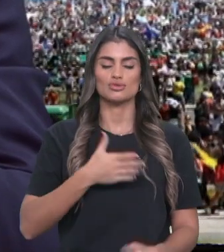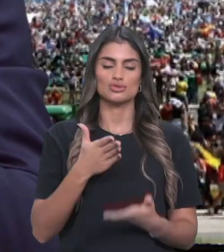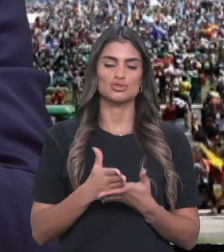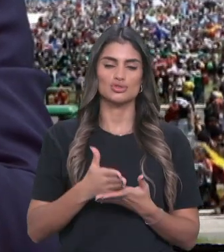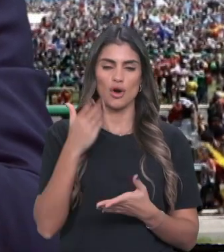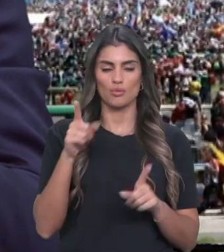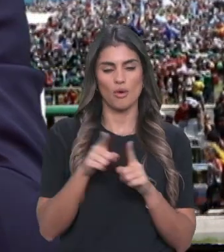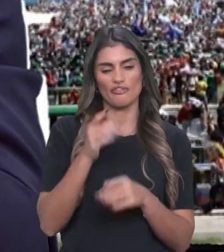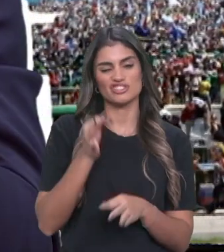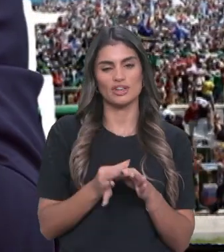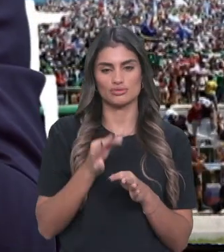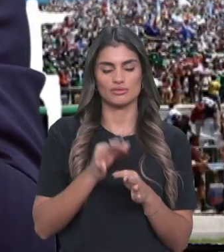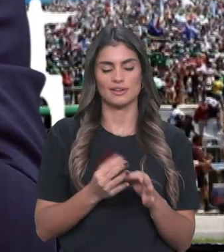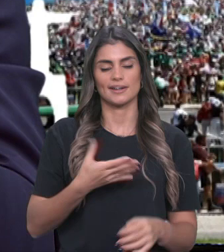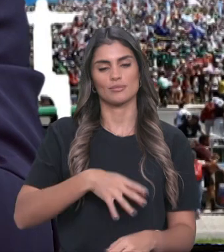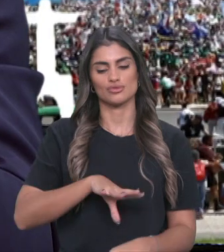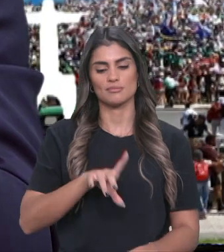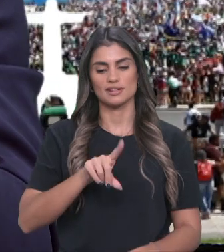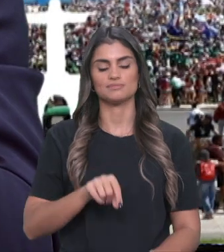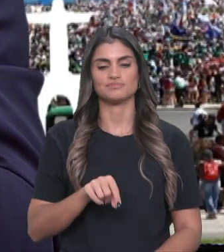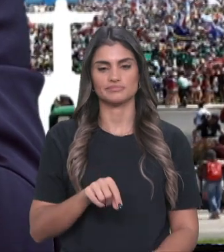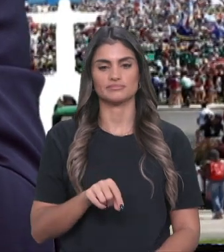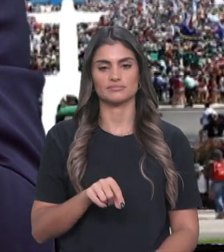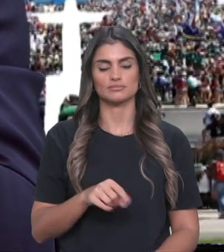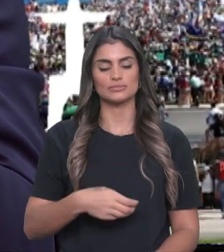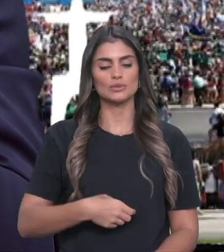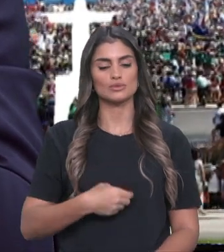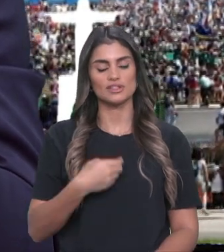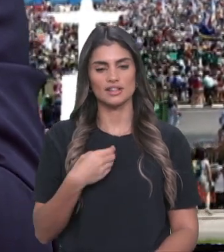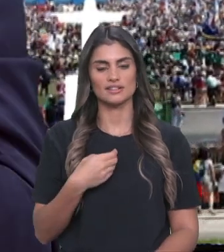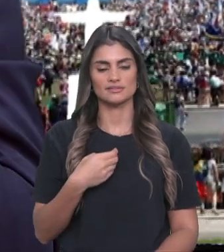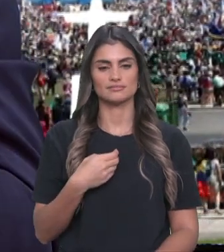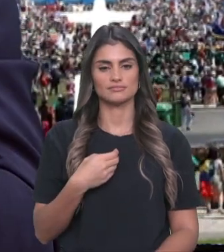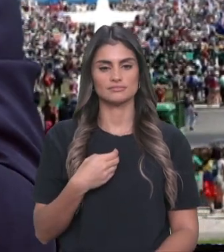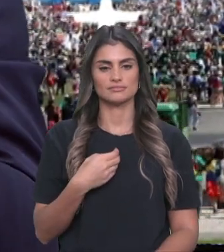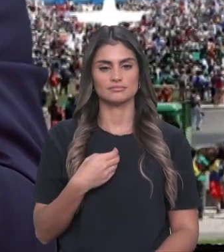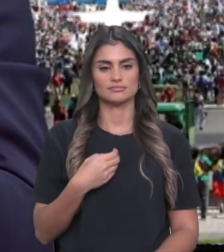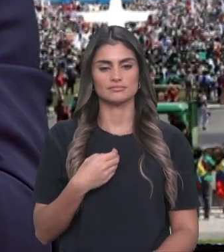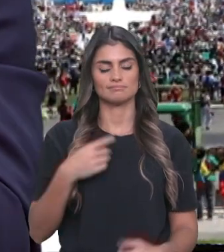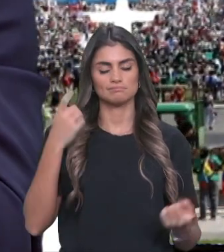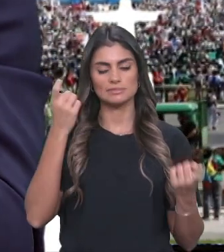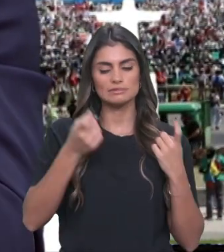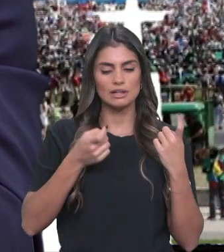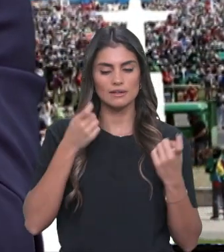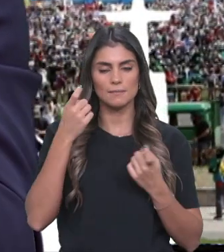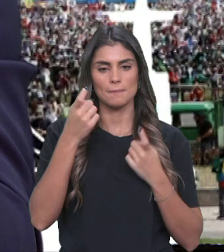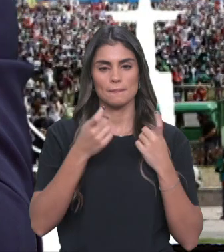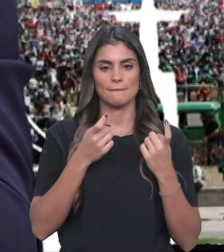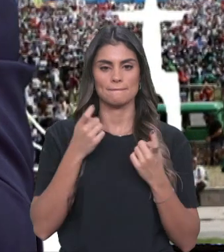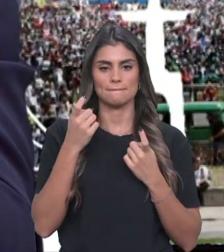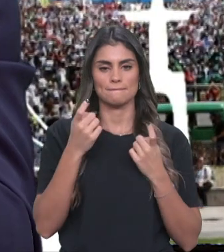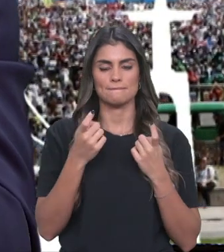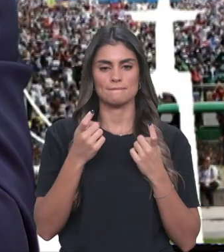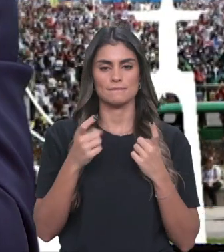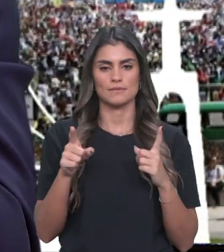uma comemoração. Queremos que seja um sentir e um pulsar e um projetar da Eucaristia como